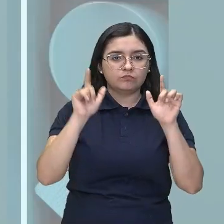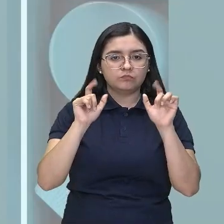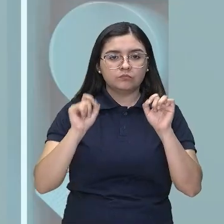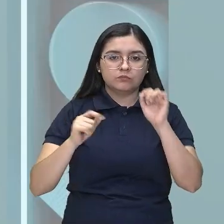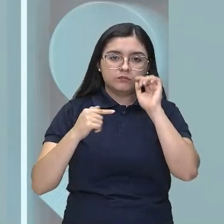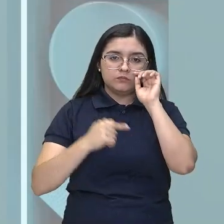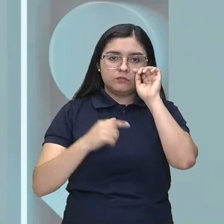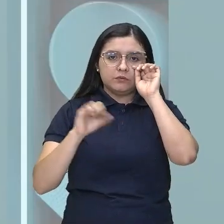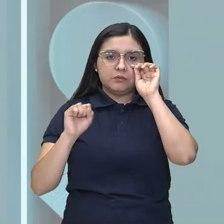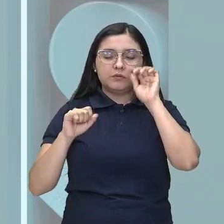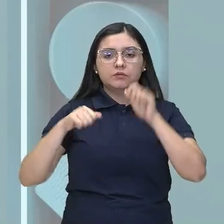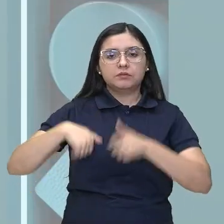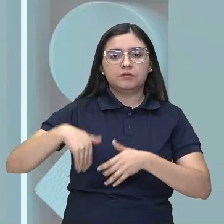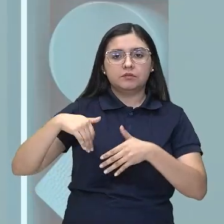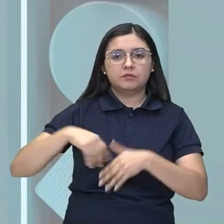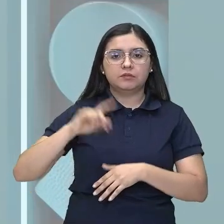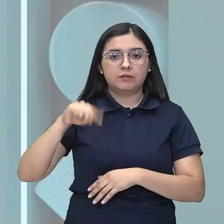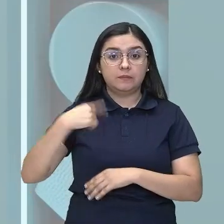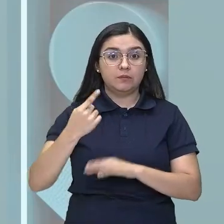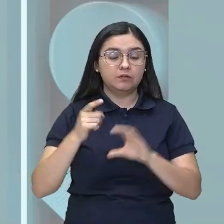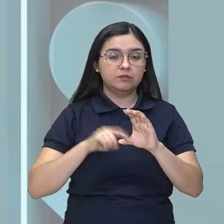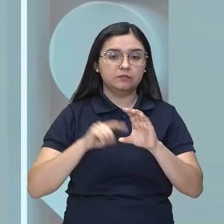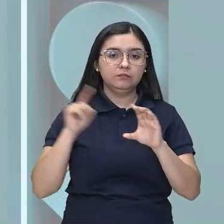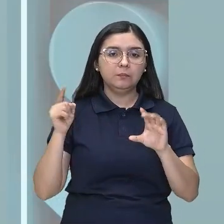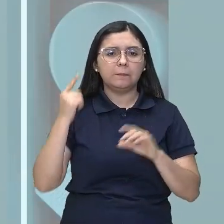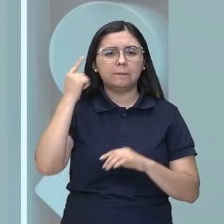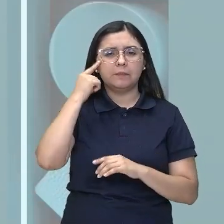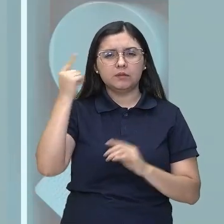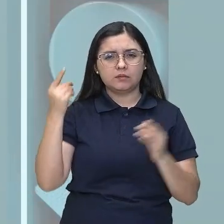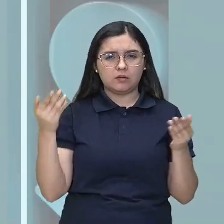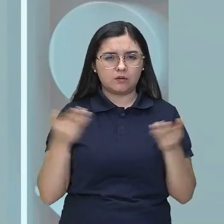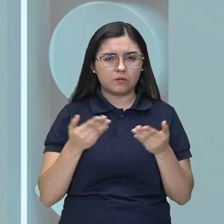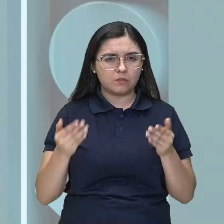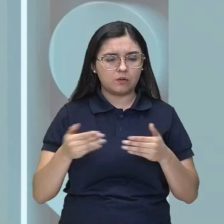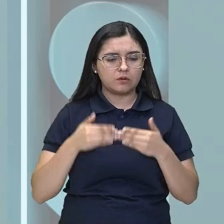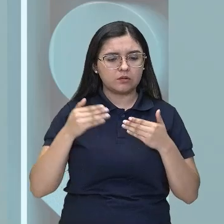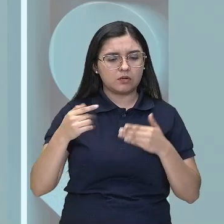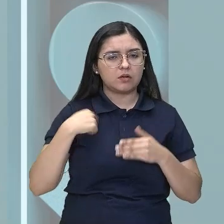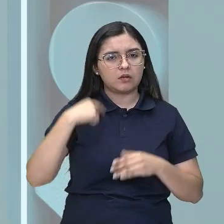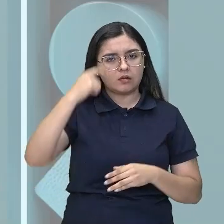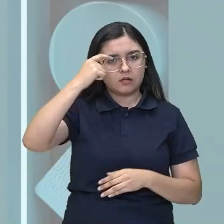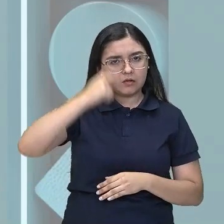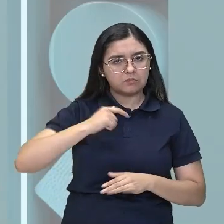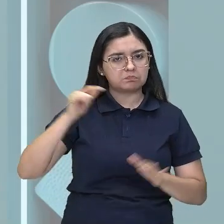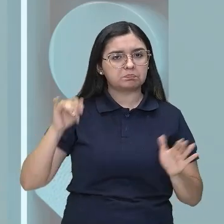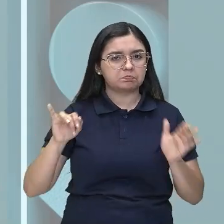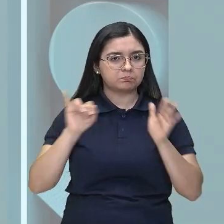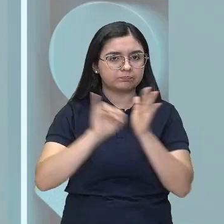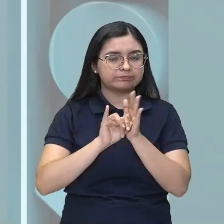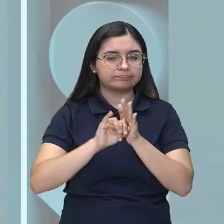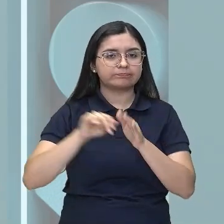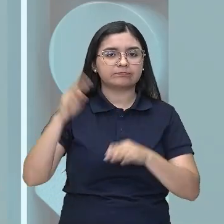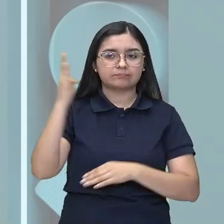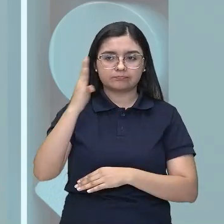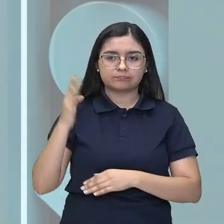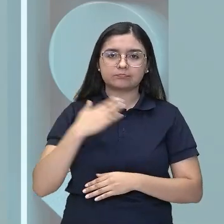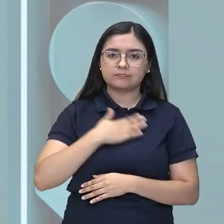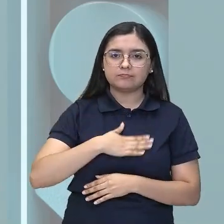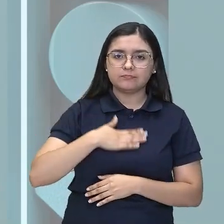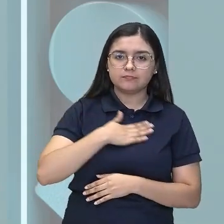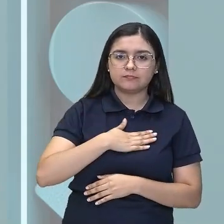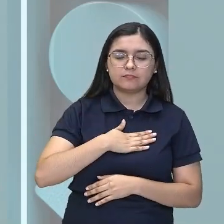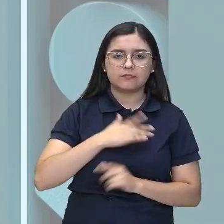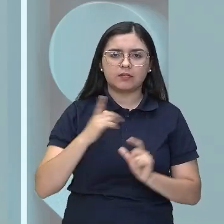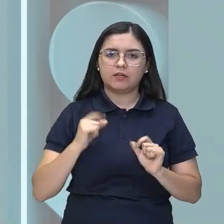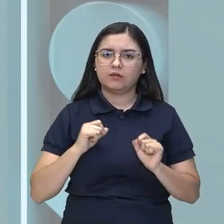no dia 8 de setembro, o dia após a independência, e pensam: beleza, agora eu sou brasileiro, agora eu vou gostar disso, daquilo, já não tenho mais